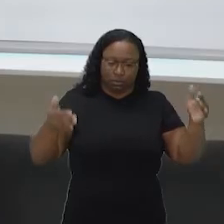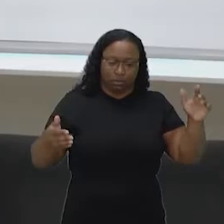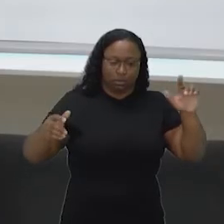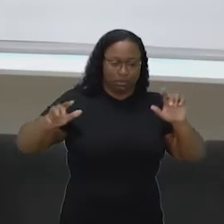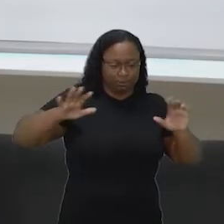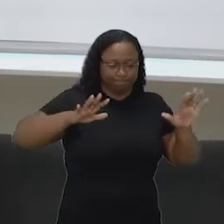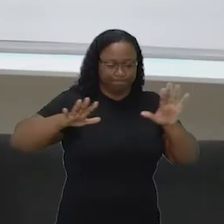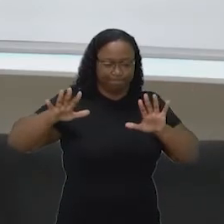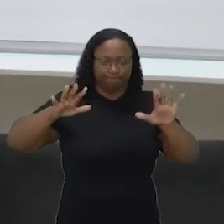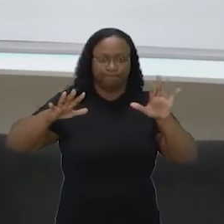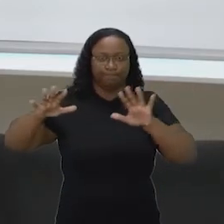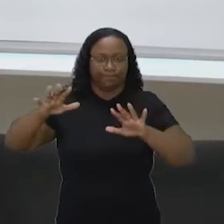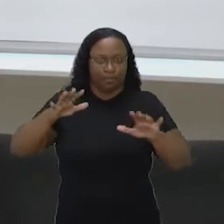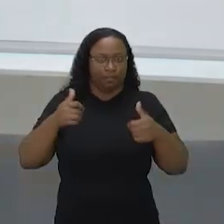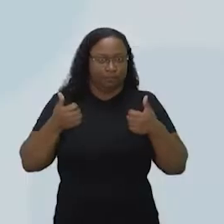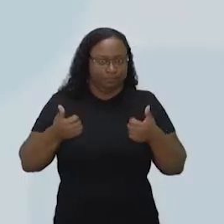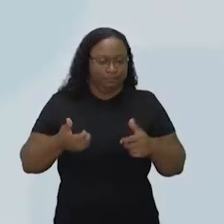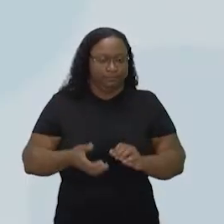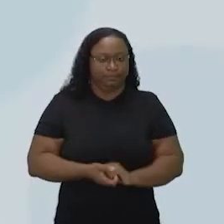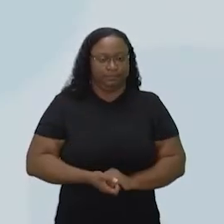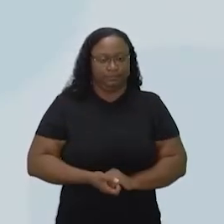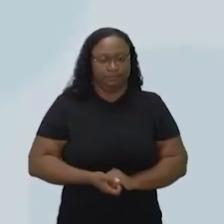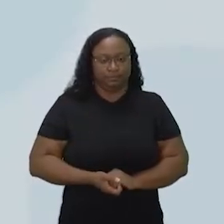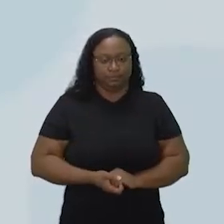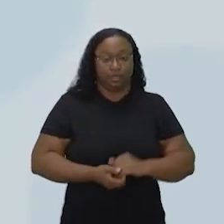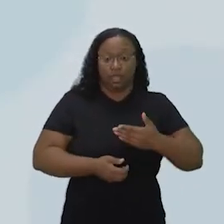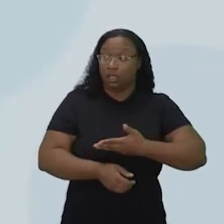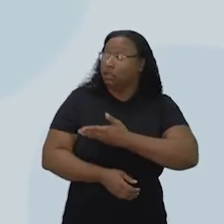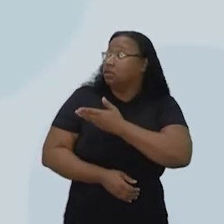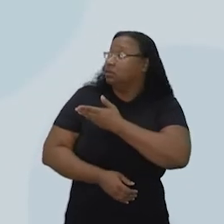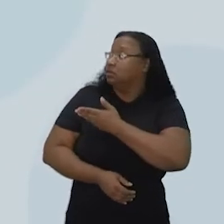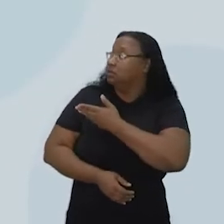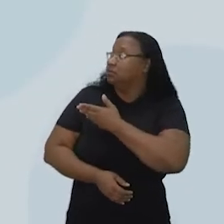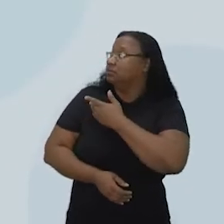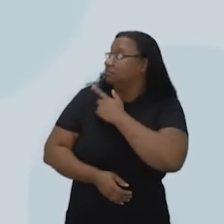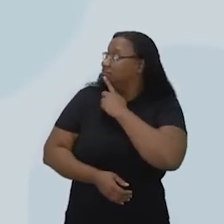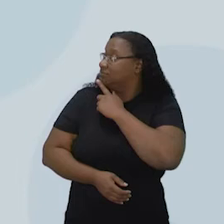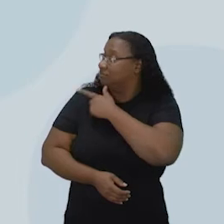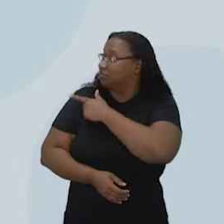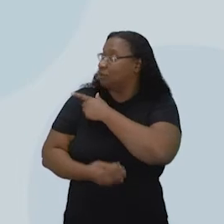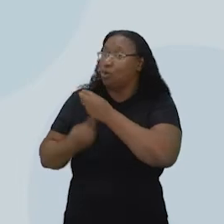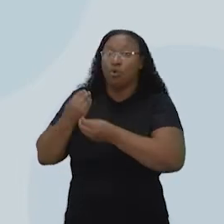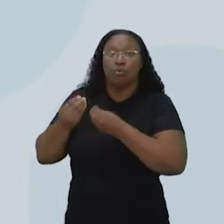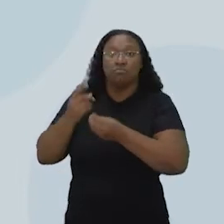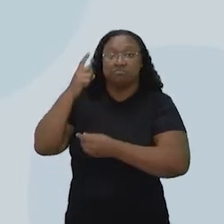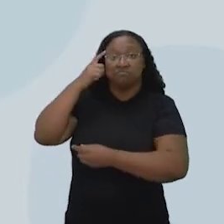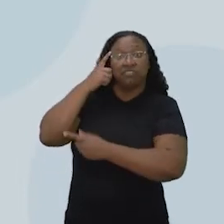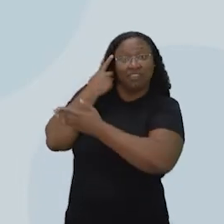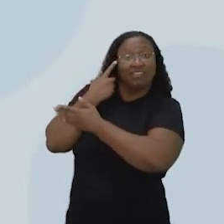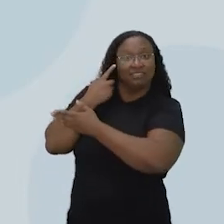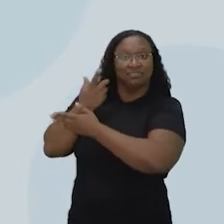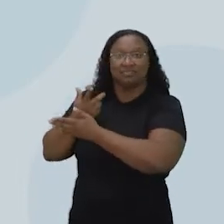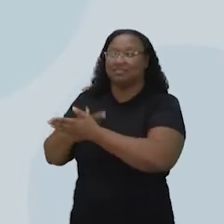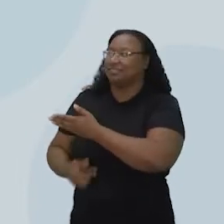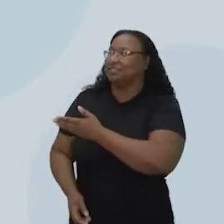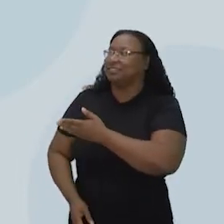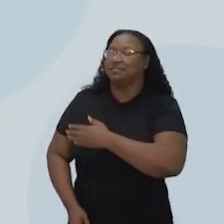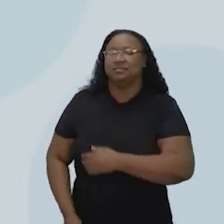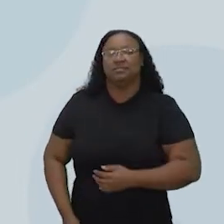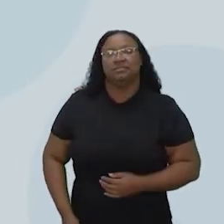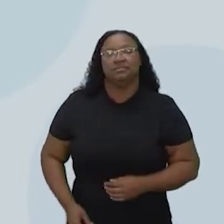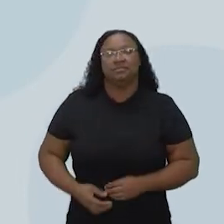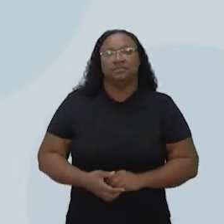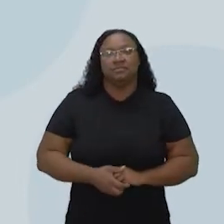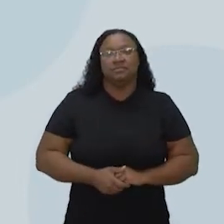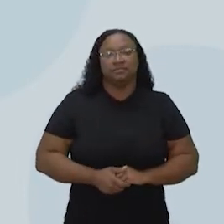controlada. Aqui é um fluxograma só para vocês terem uma ideia como é que é a gaseificação, tá? Vou mostrar aqui na tela para vocês,